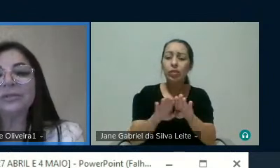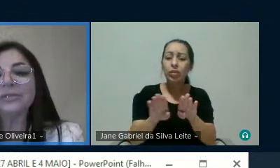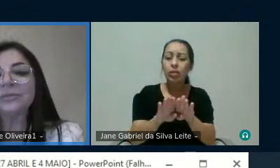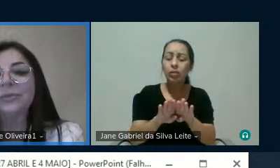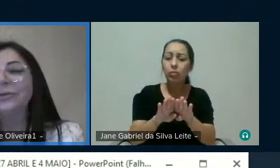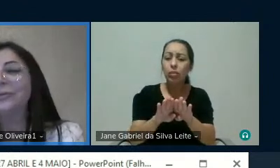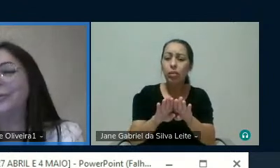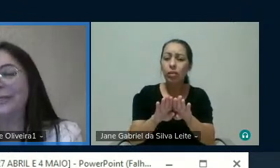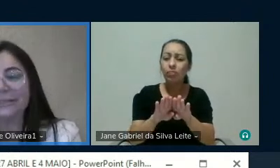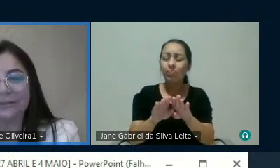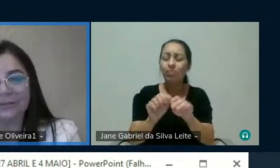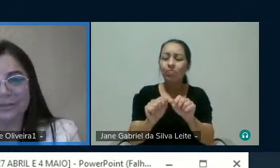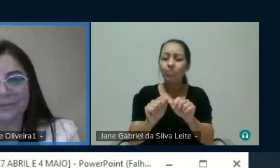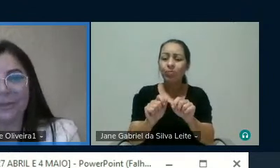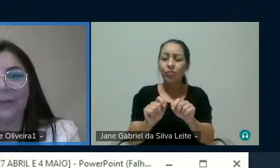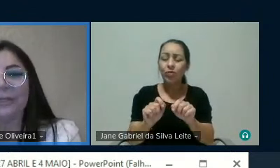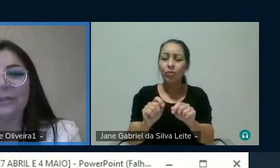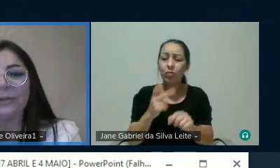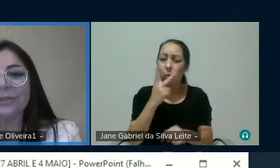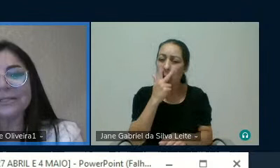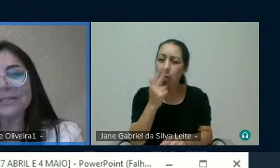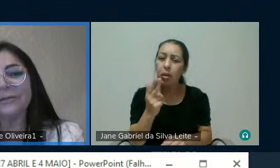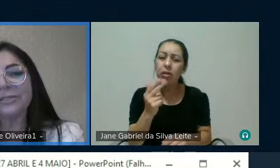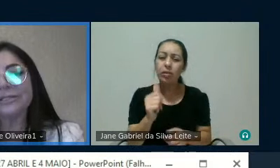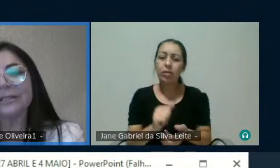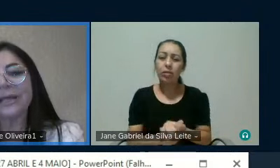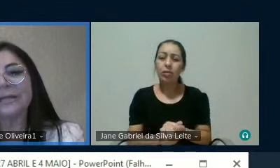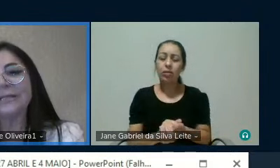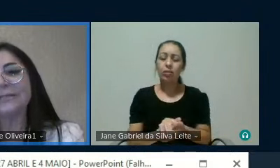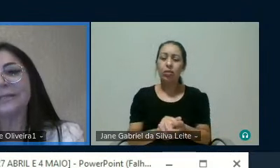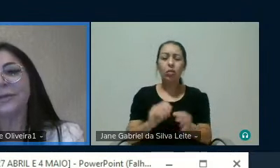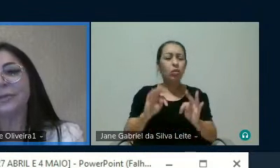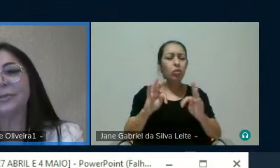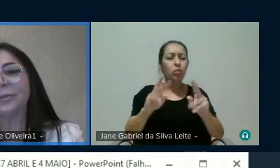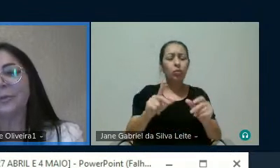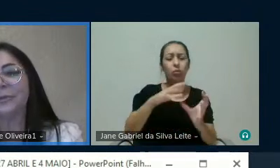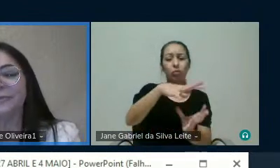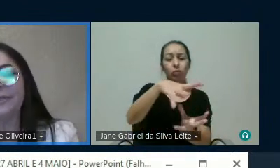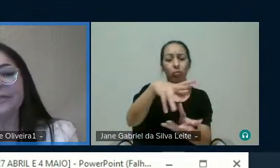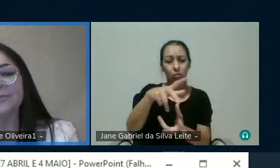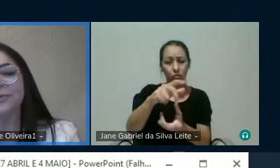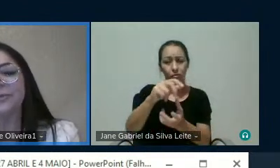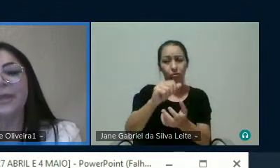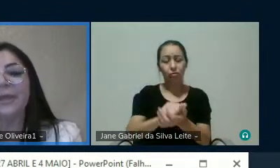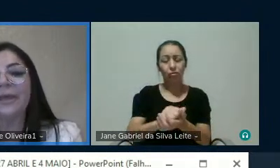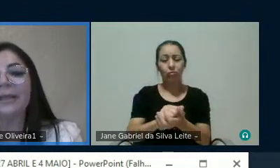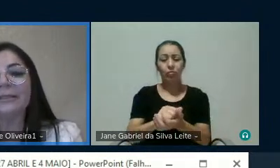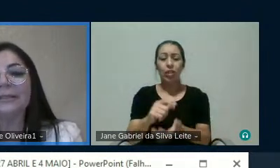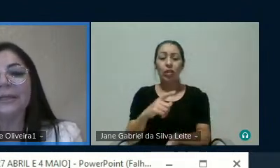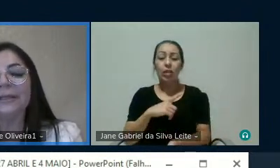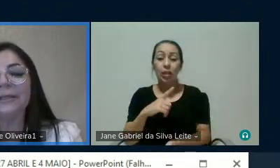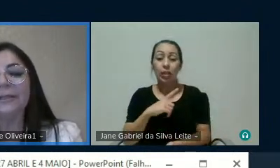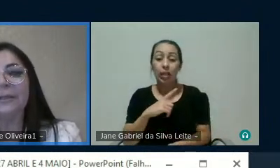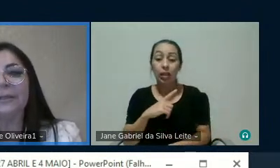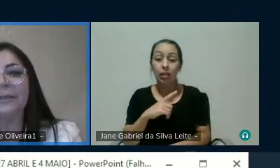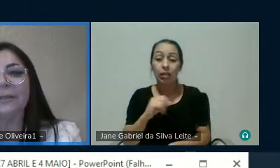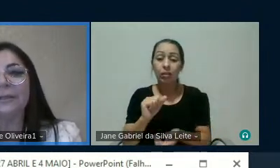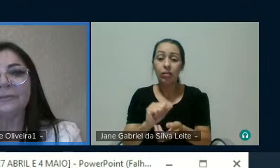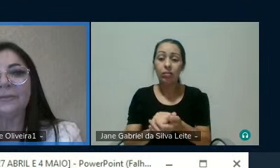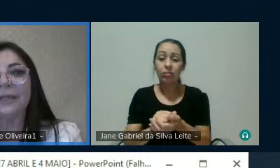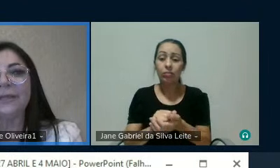elementos linguísticos muito parecidos, porque todas as línguas de sinais ela tem um antropomorfismo, ela